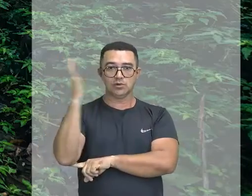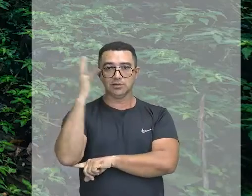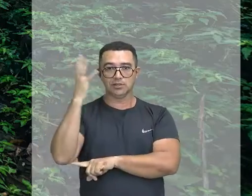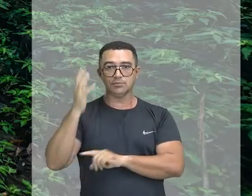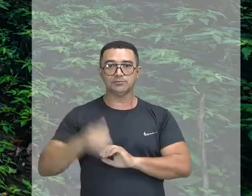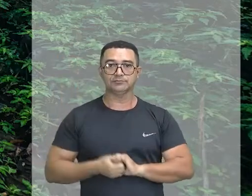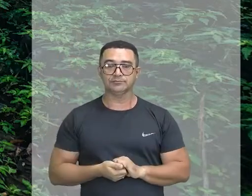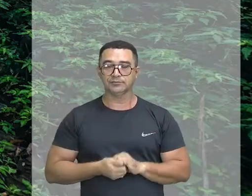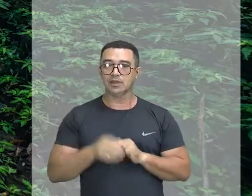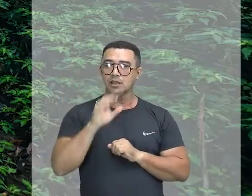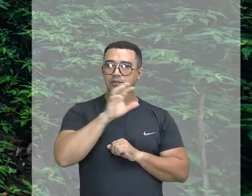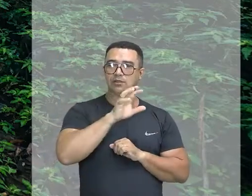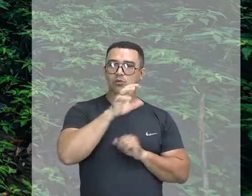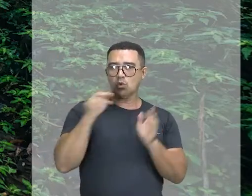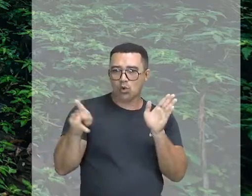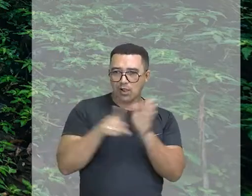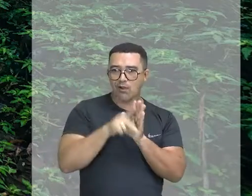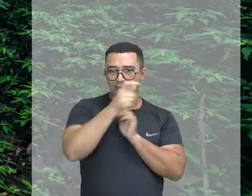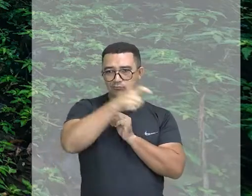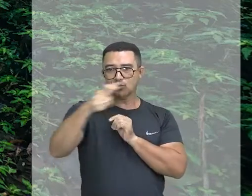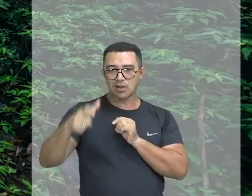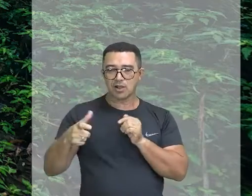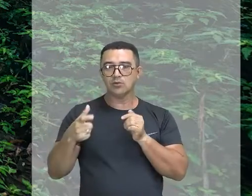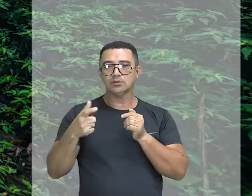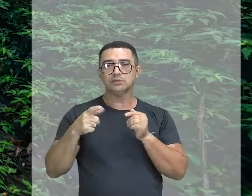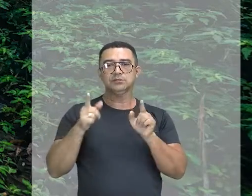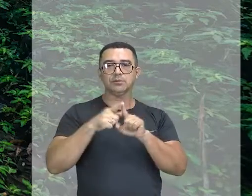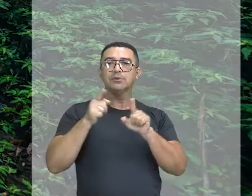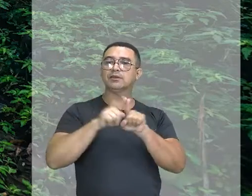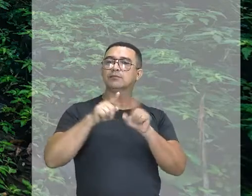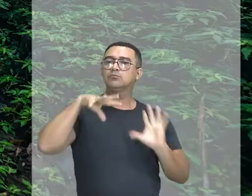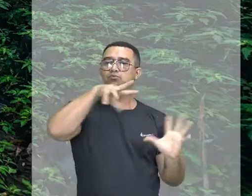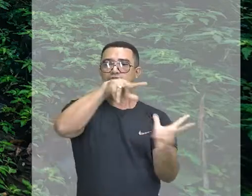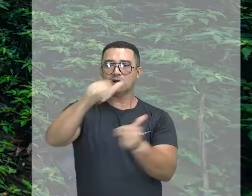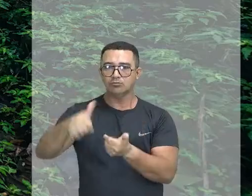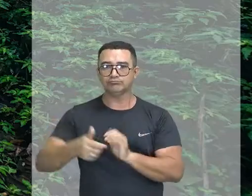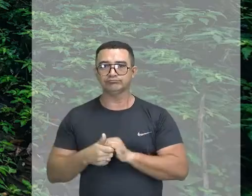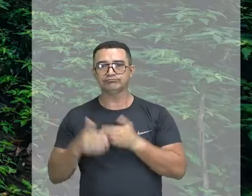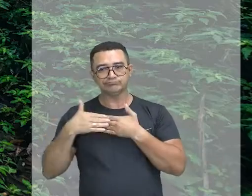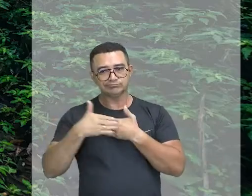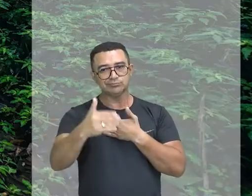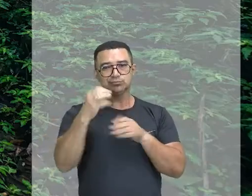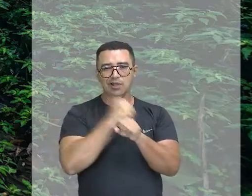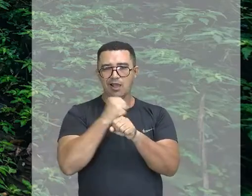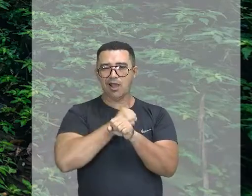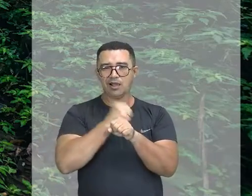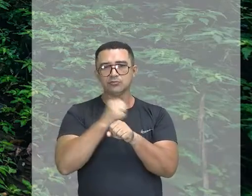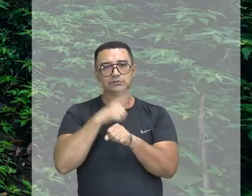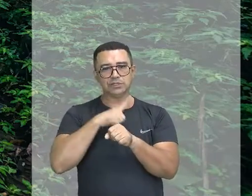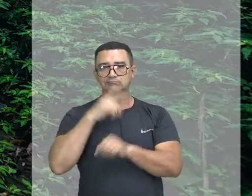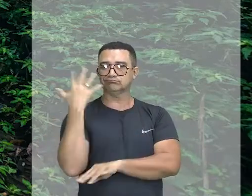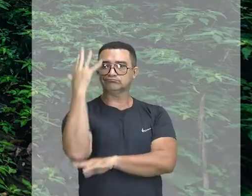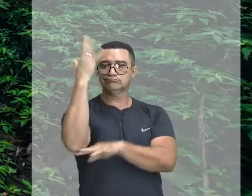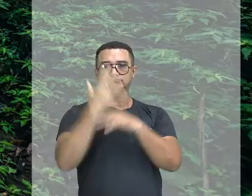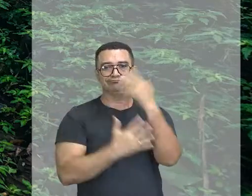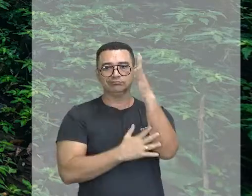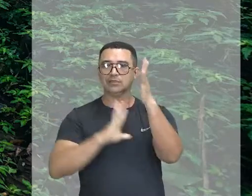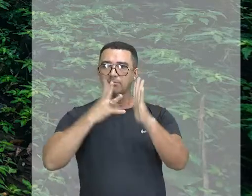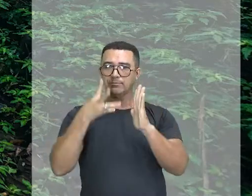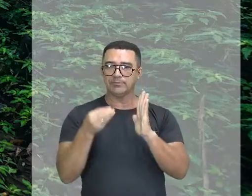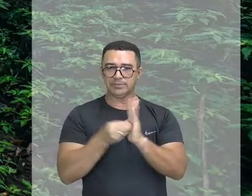escala local, regional e global. Ao longo dos milhares de anos de sua existência, a Amazônia se